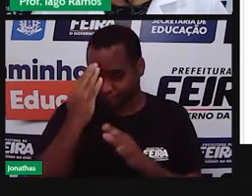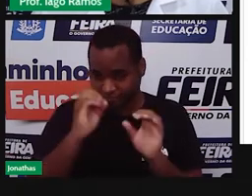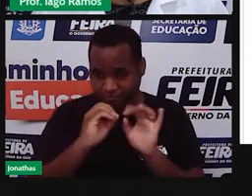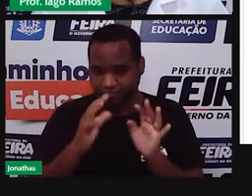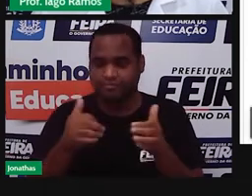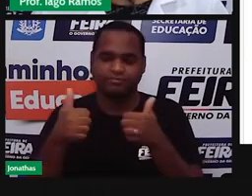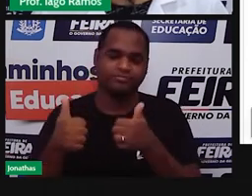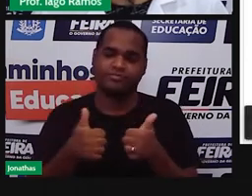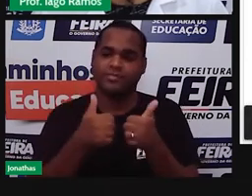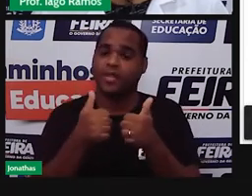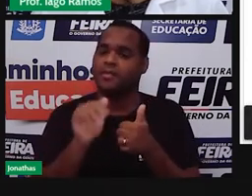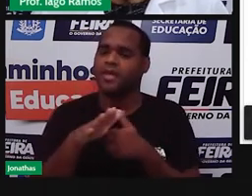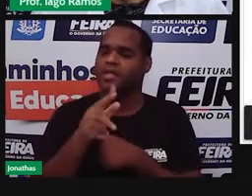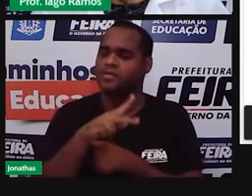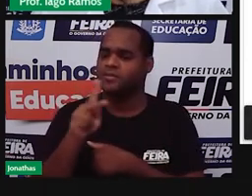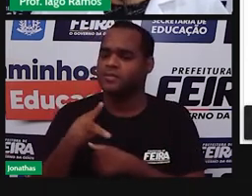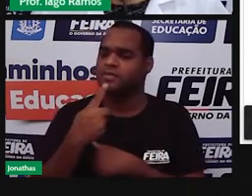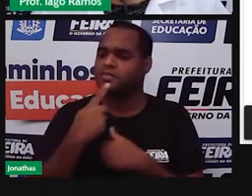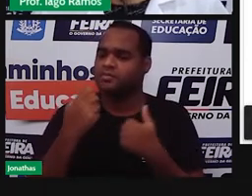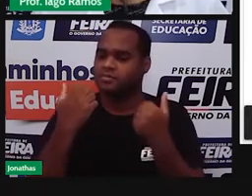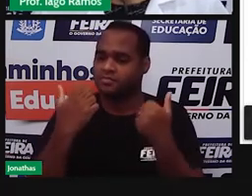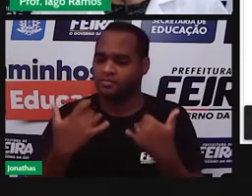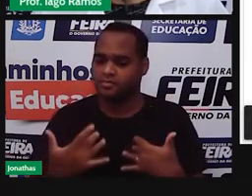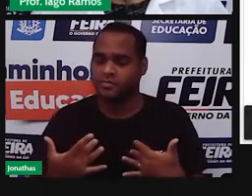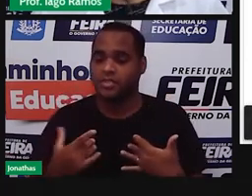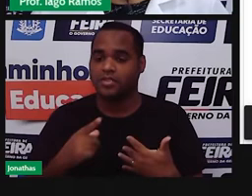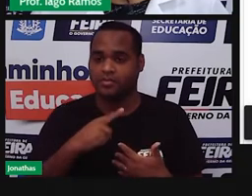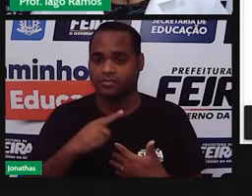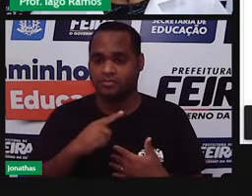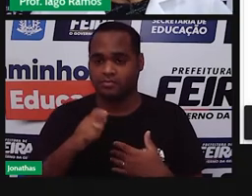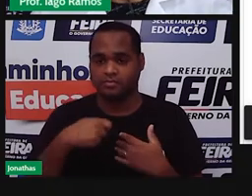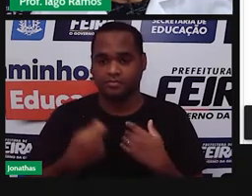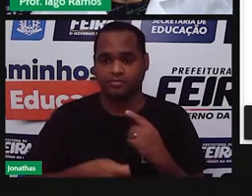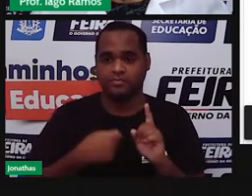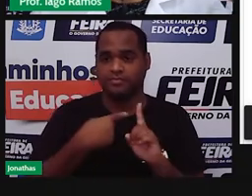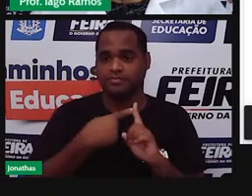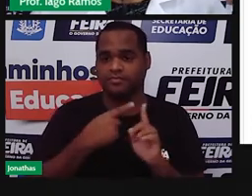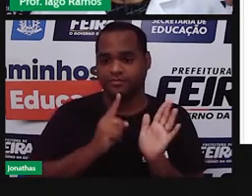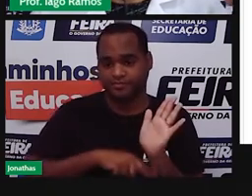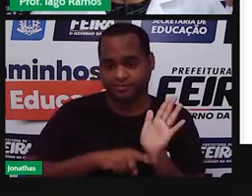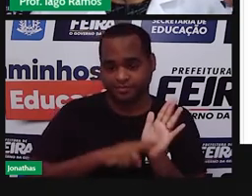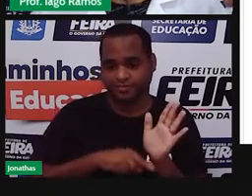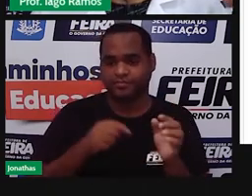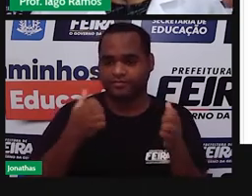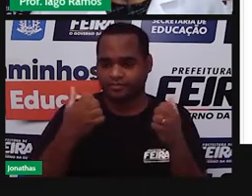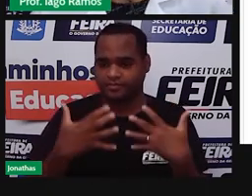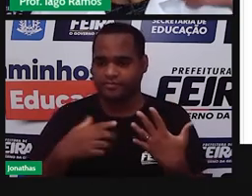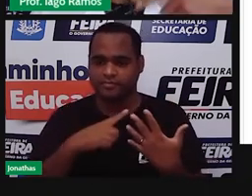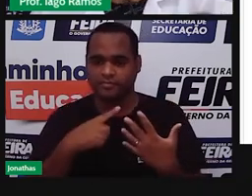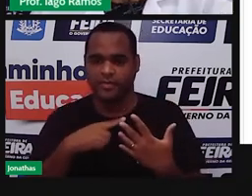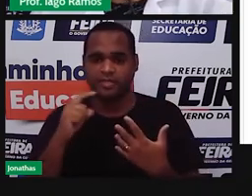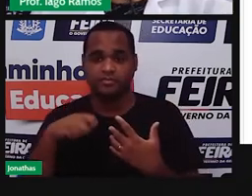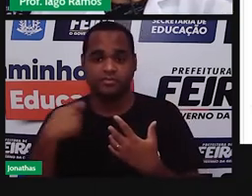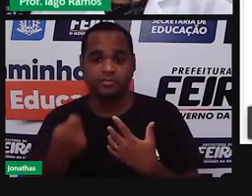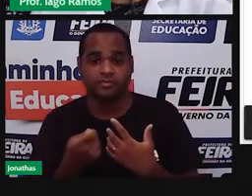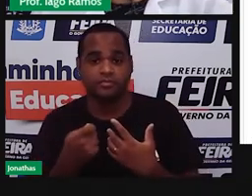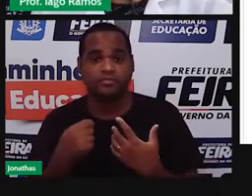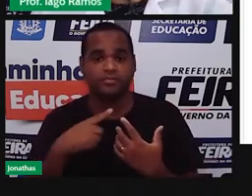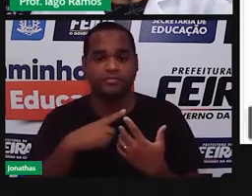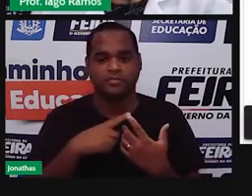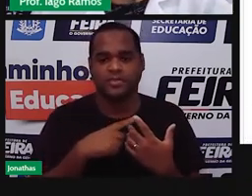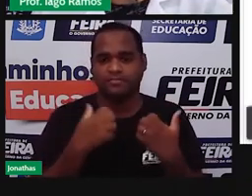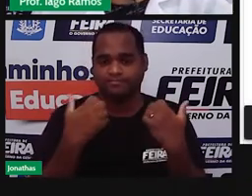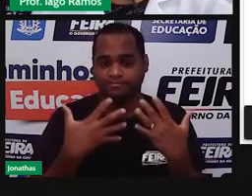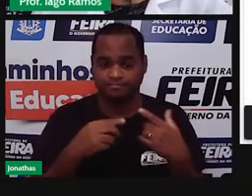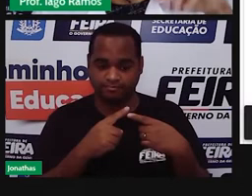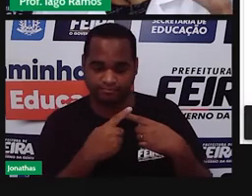Bom, professor, dá sempre tudo negativo, porque lá na primeira situação deu negativo, na segunda